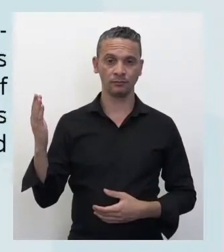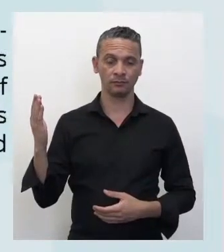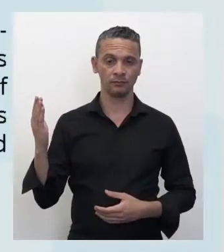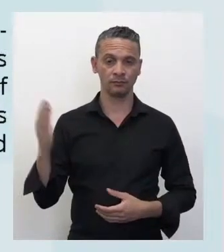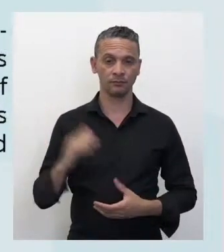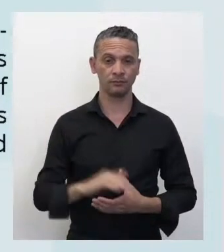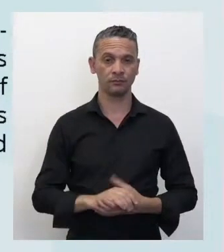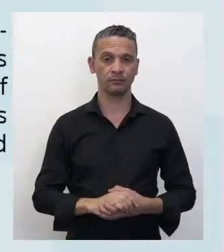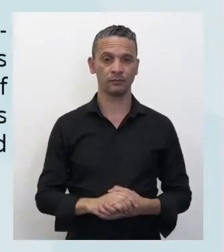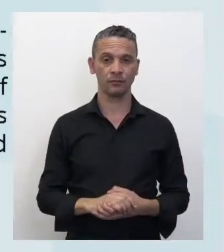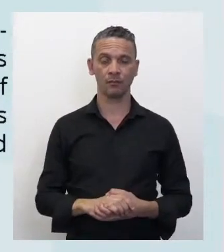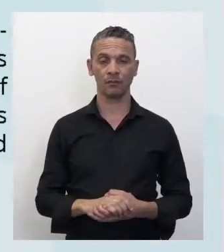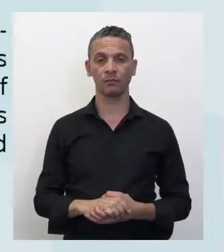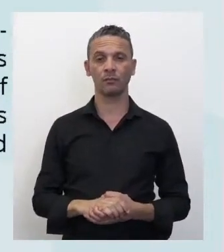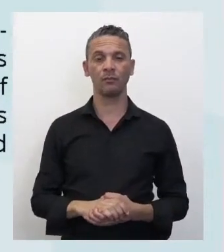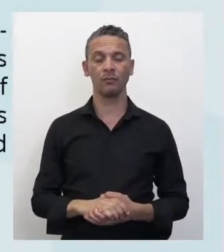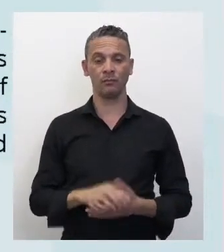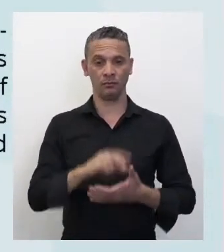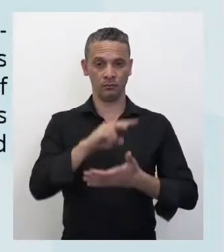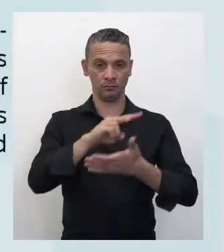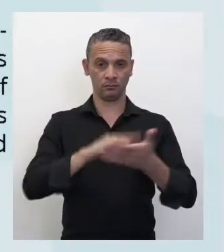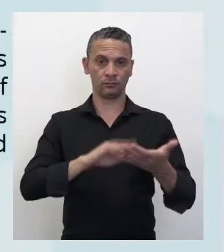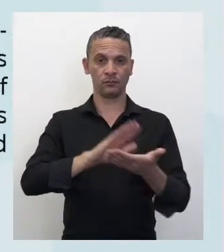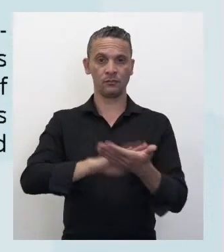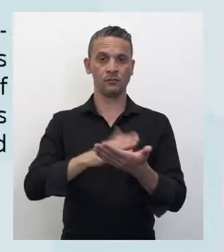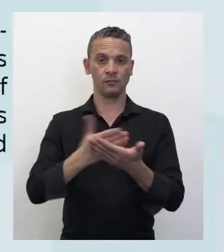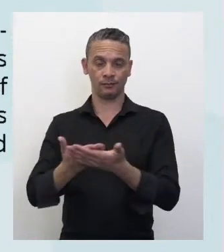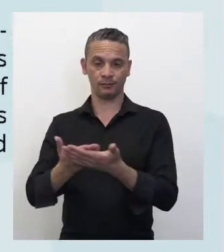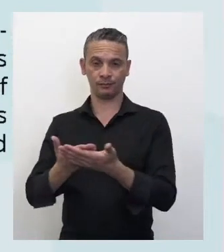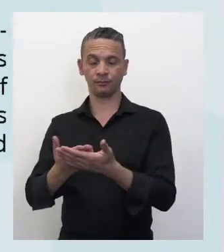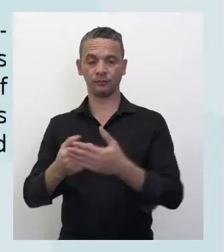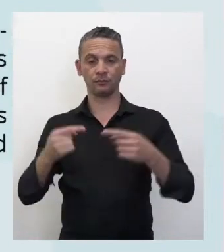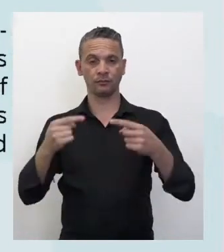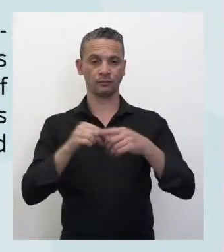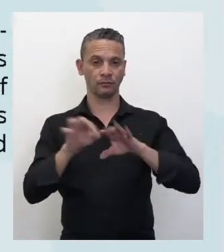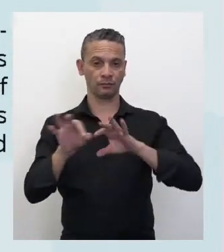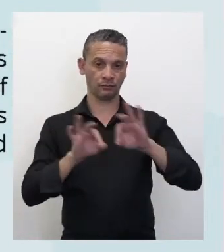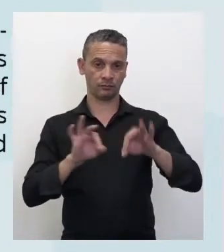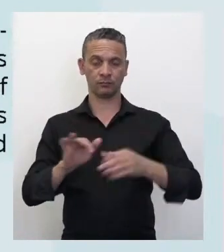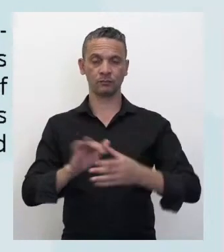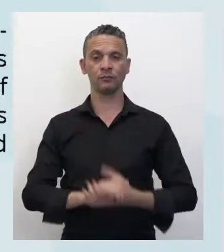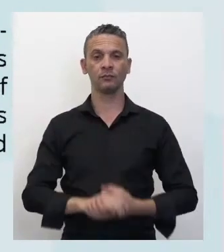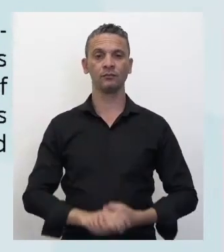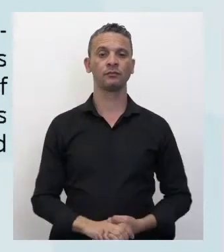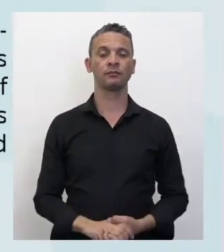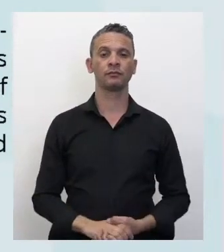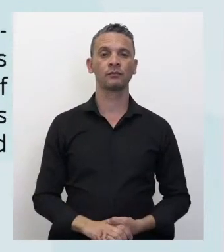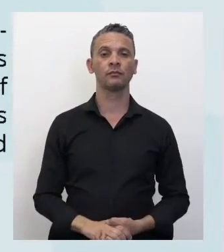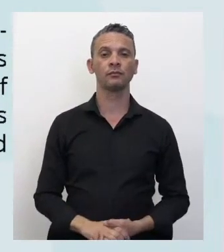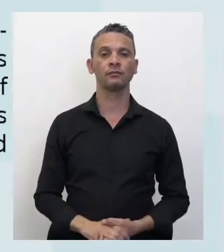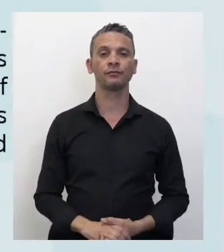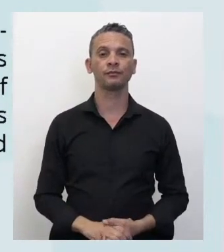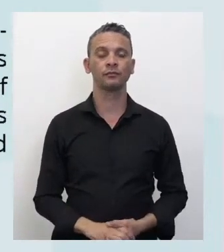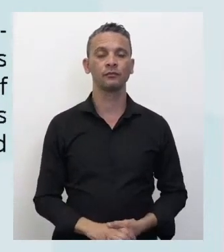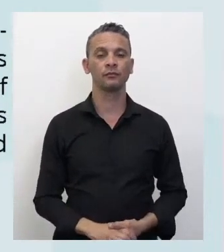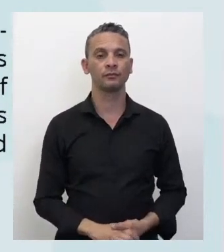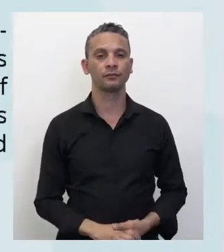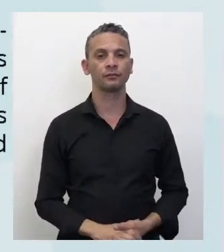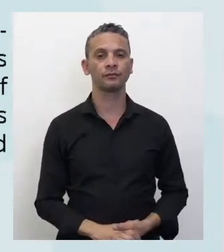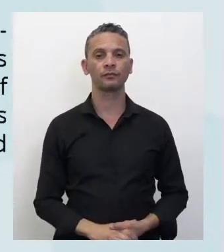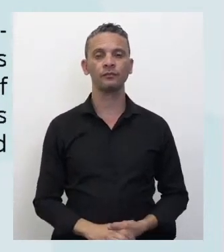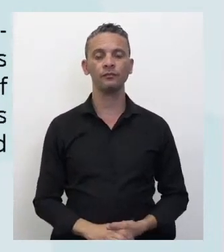vocês, e a gente vai ler e traduzir, e a gente volta nesse used que apareceu ali. Ó. Então, resource use in Europe is